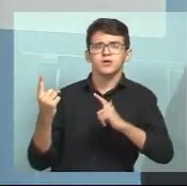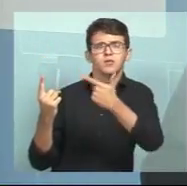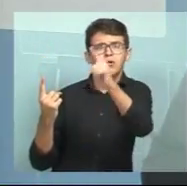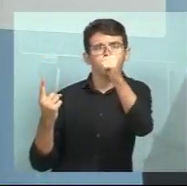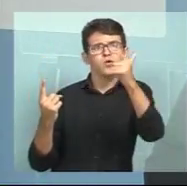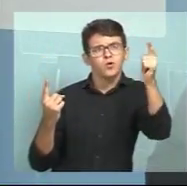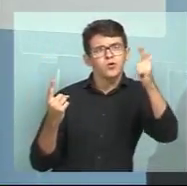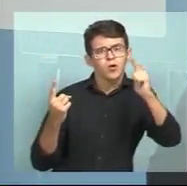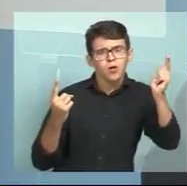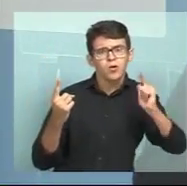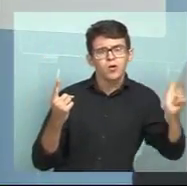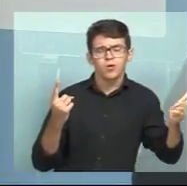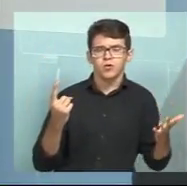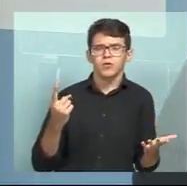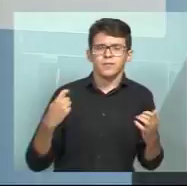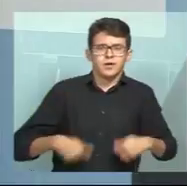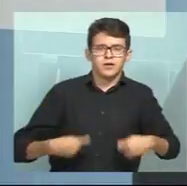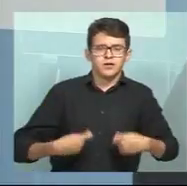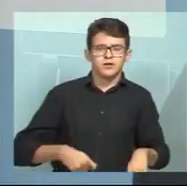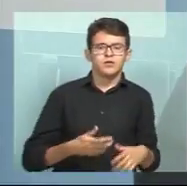que foi feito anteriormente pelo Lula.